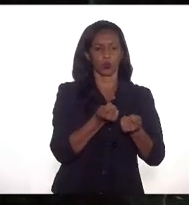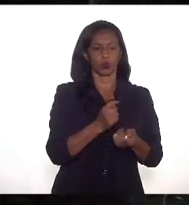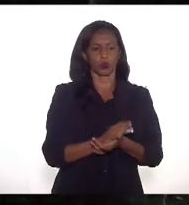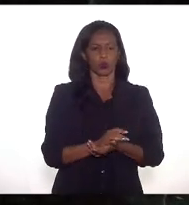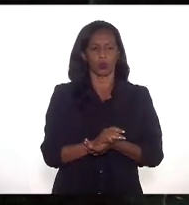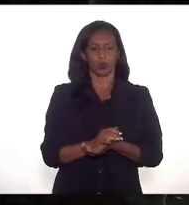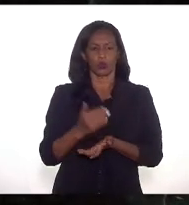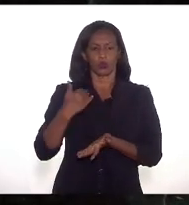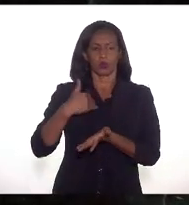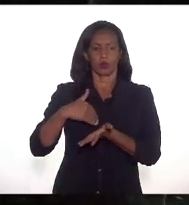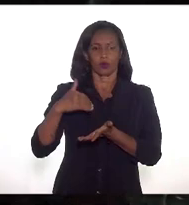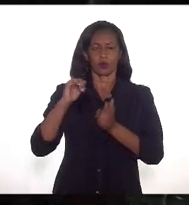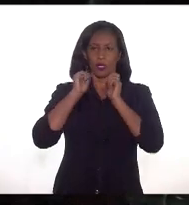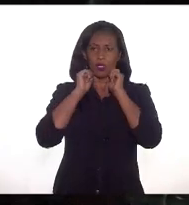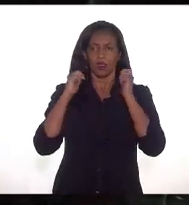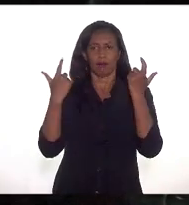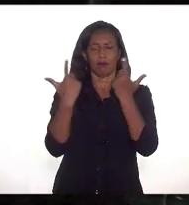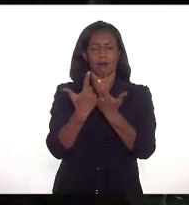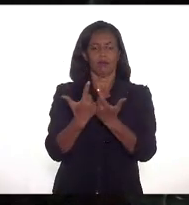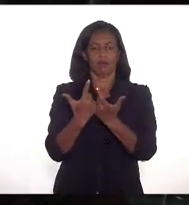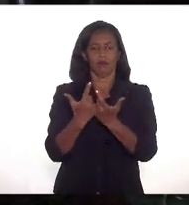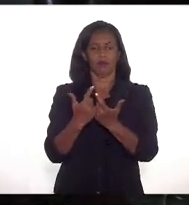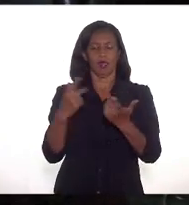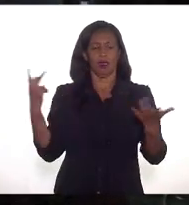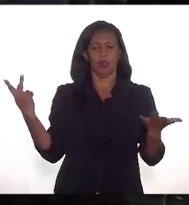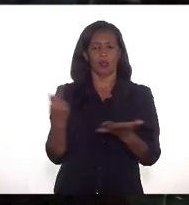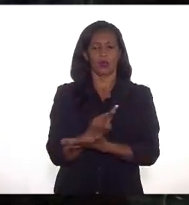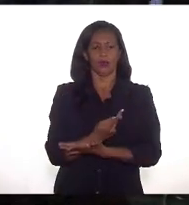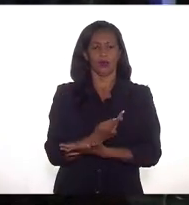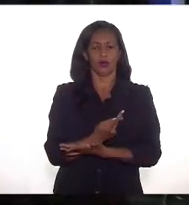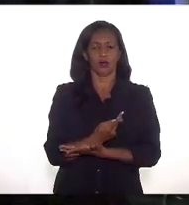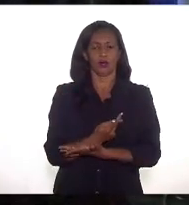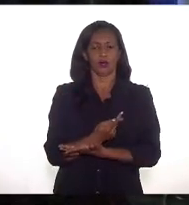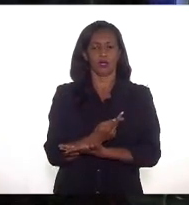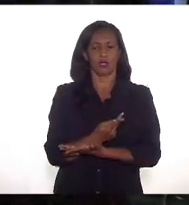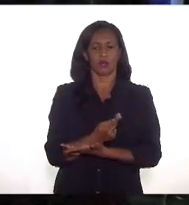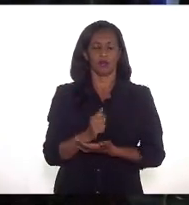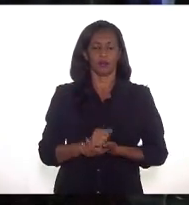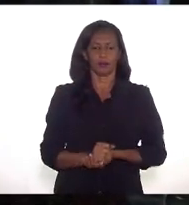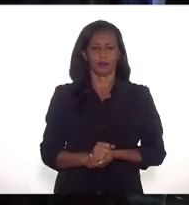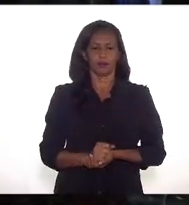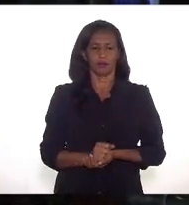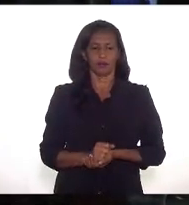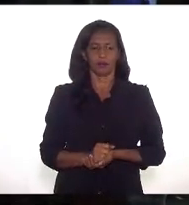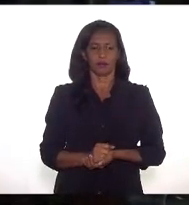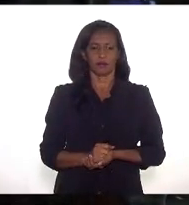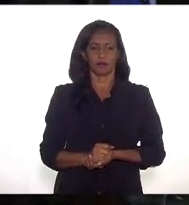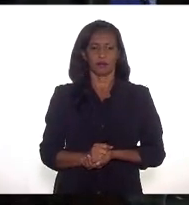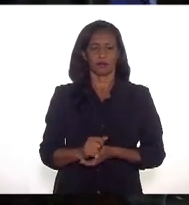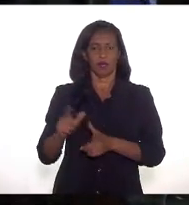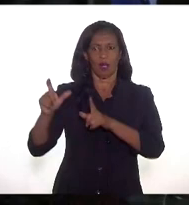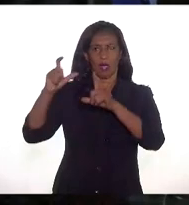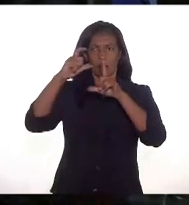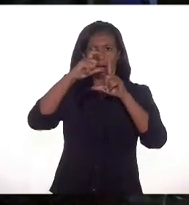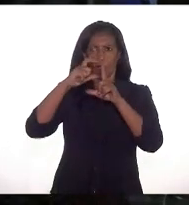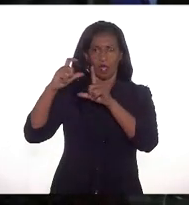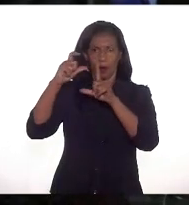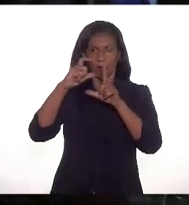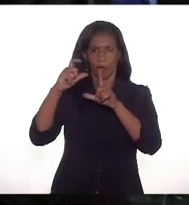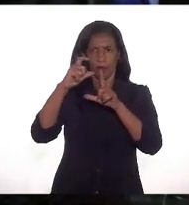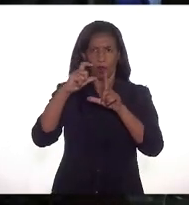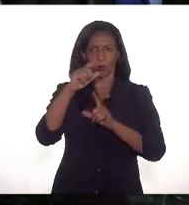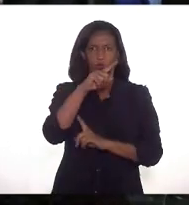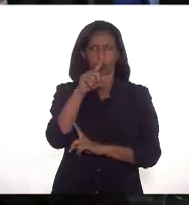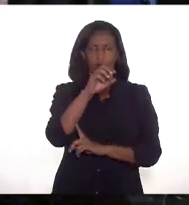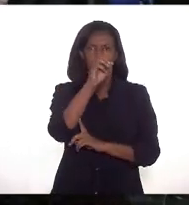da Assembleia Legislativa do Estado do Rio de Janeiro, a ser realizada por meio de remoto, por meio de